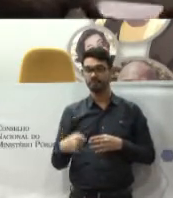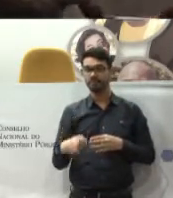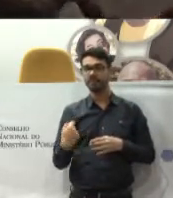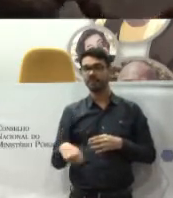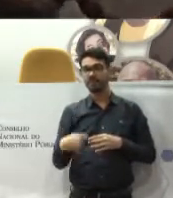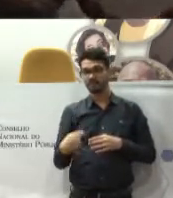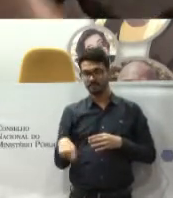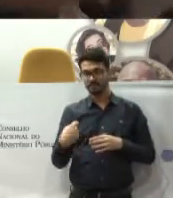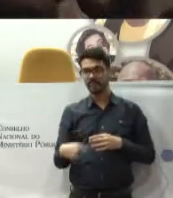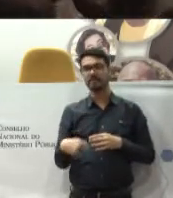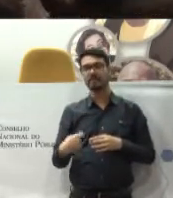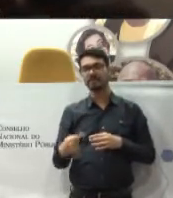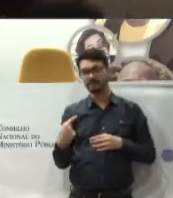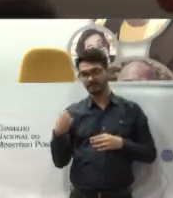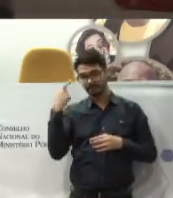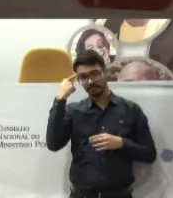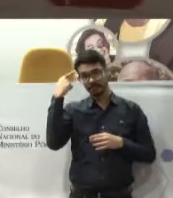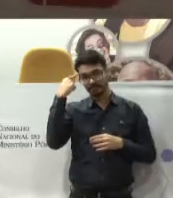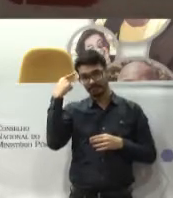procurar sair...